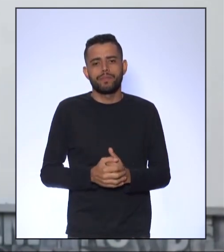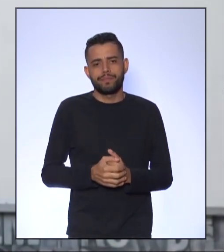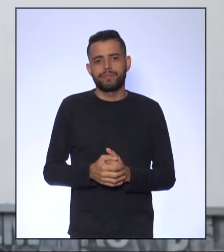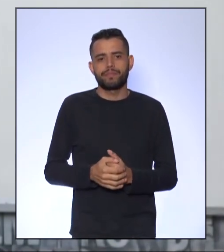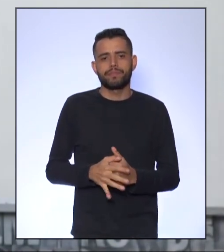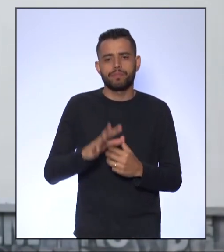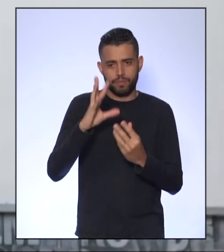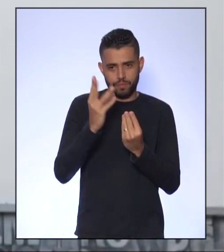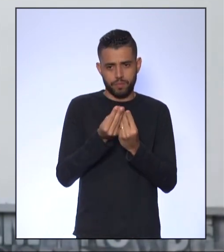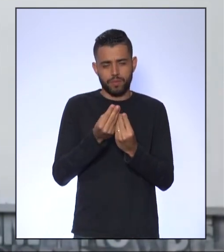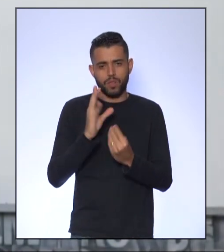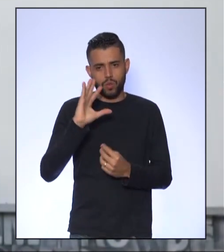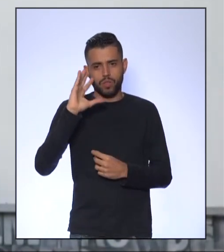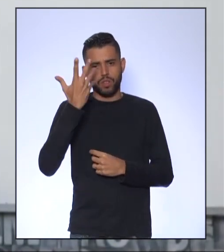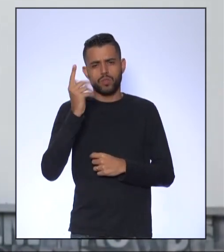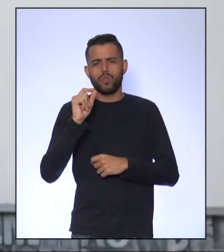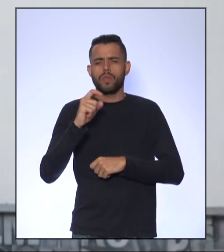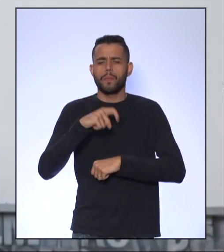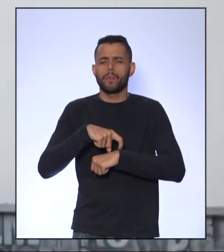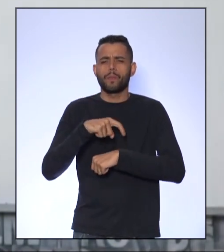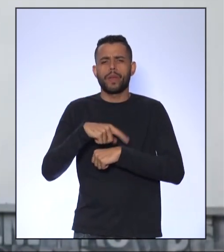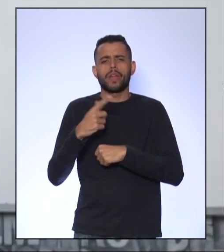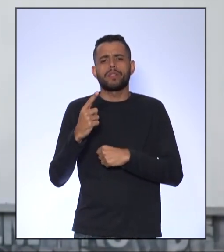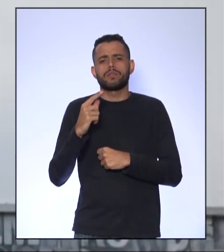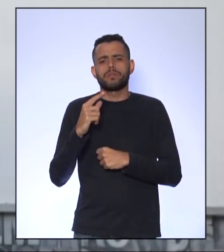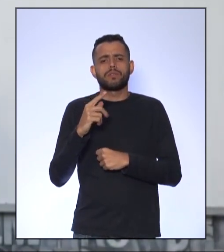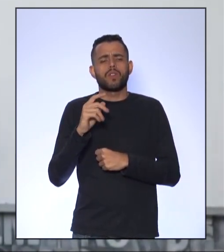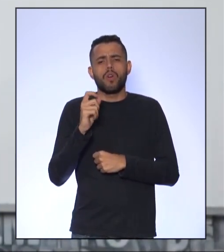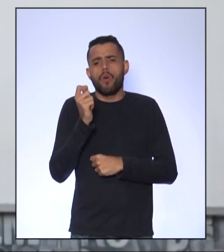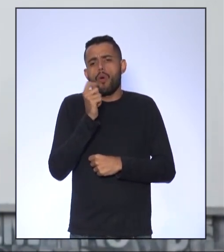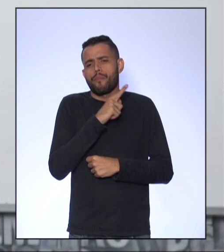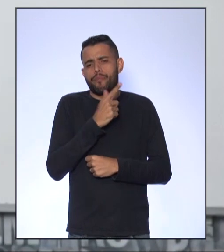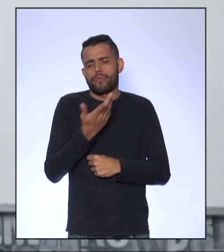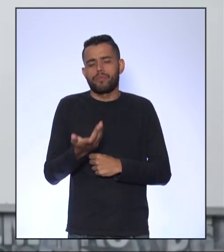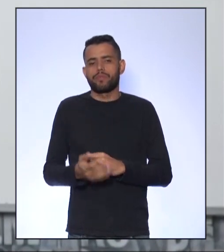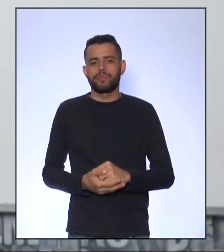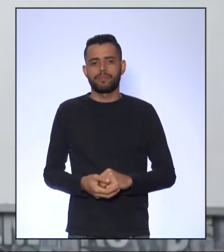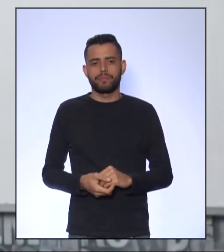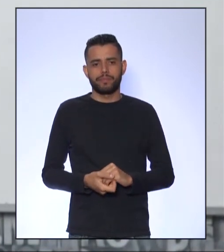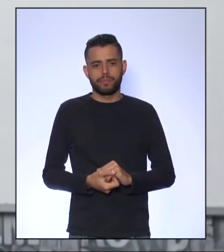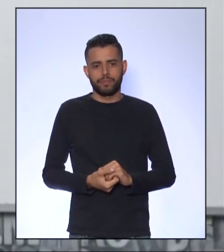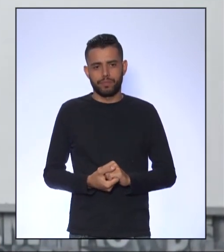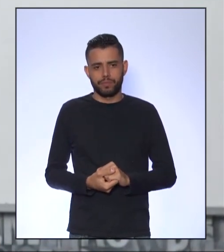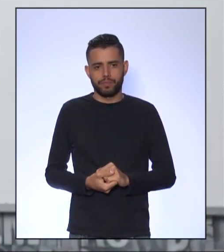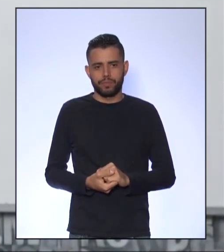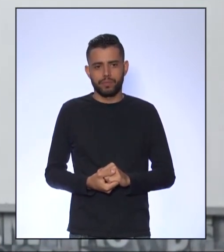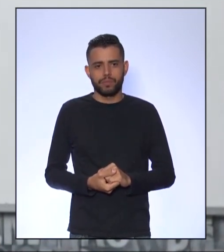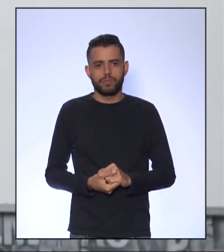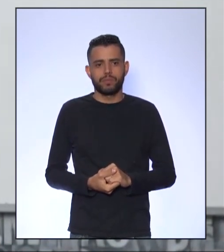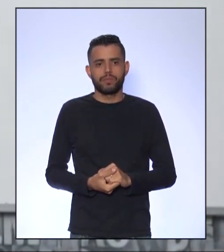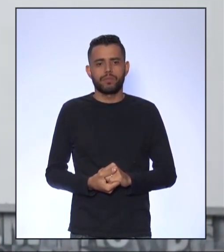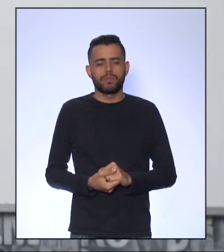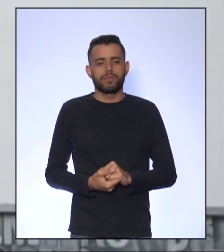artes acontecem por um momento e por um motivo óbvio. As artes vão acontecer por um